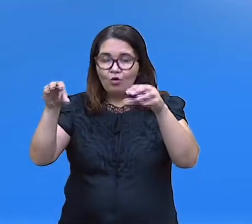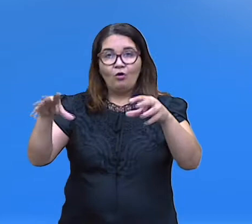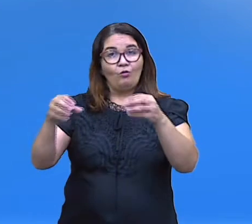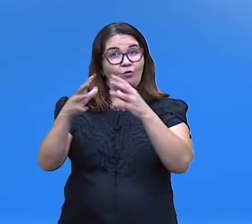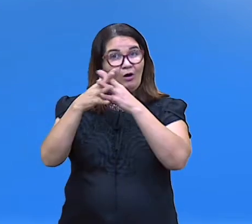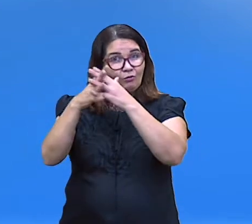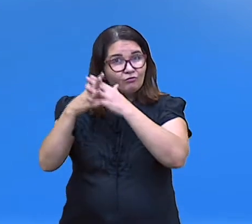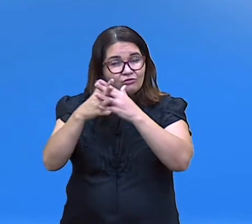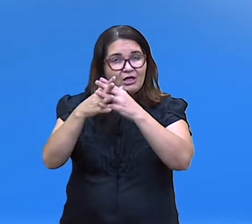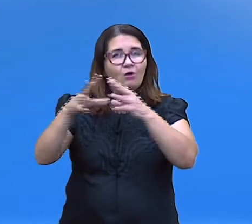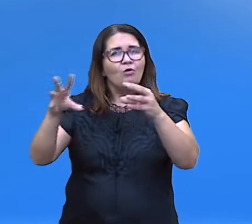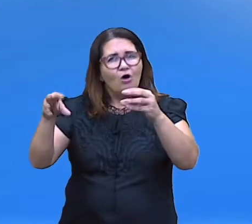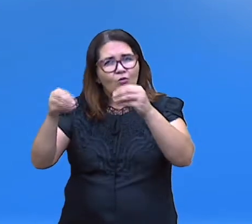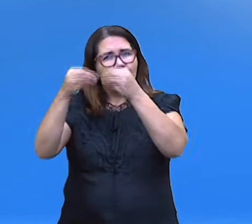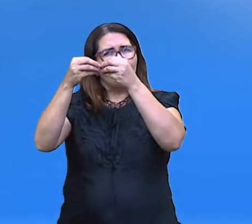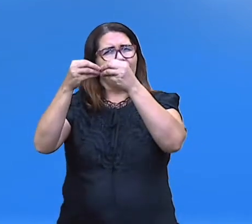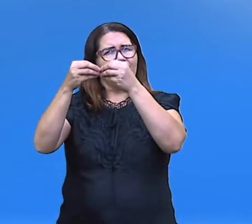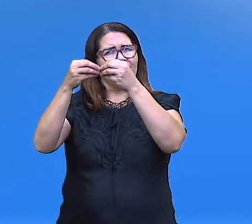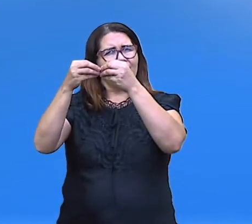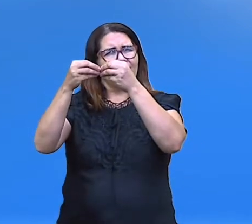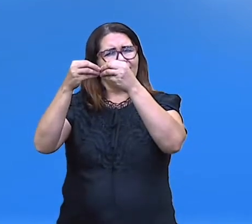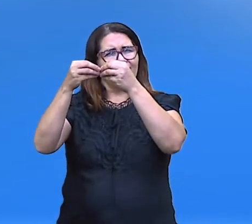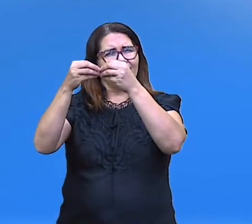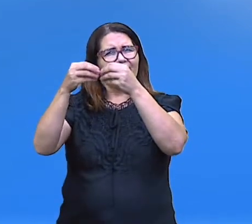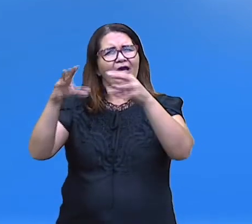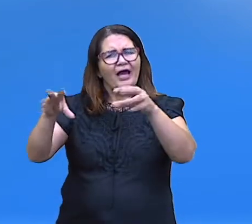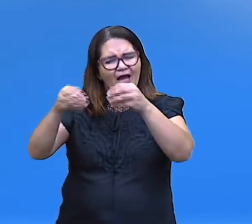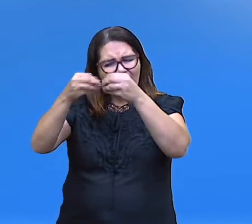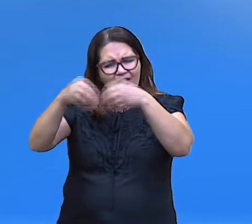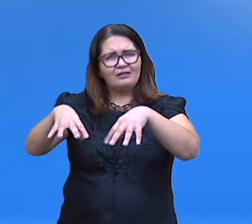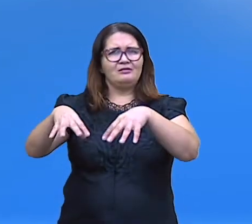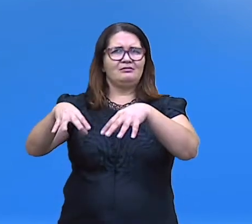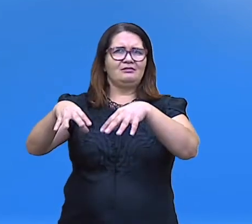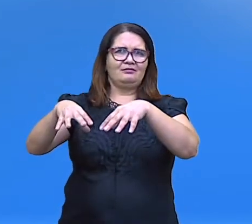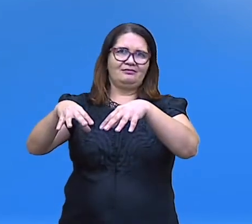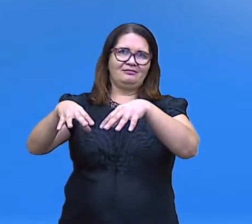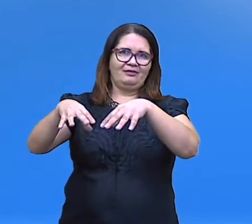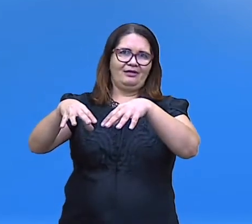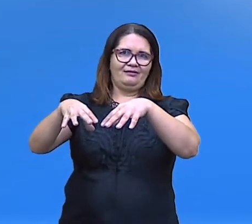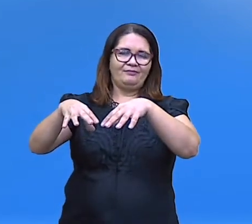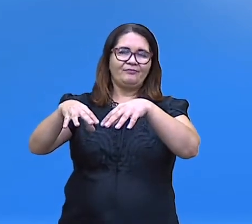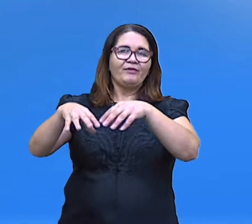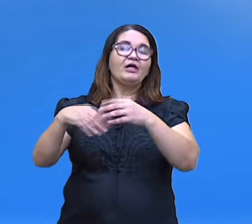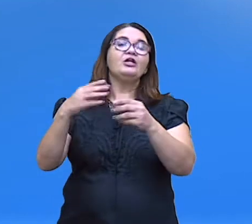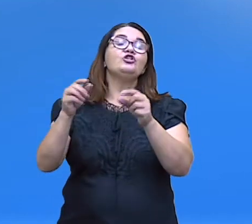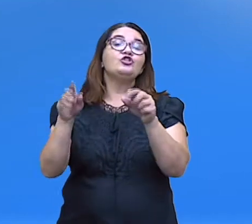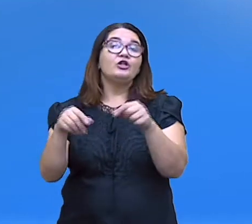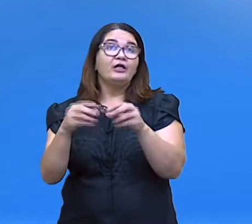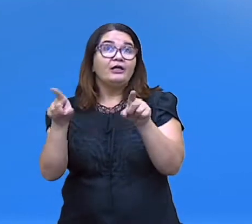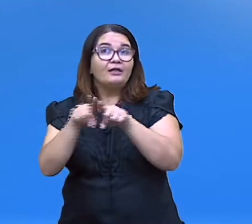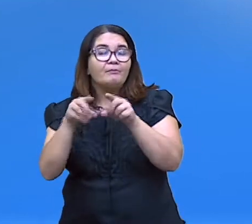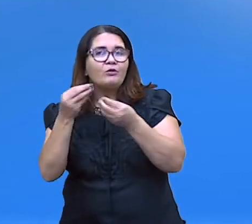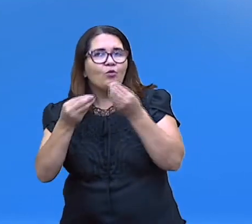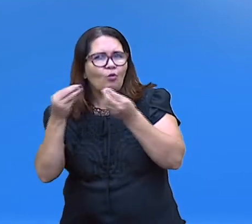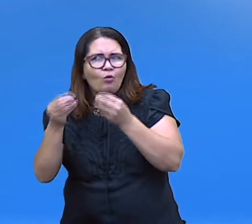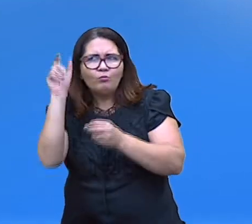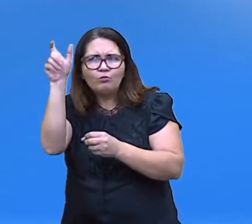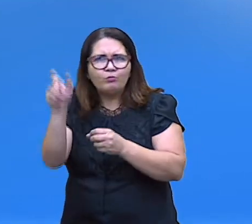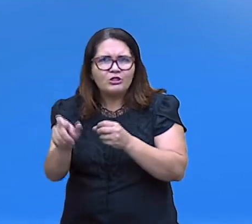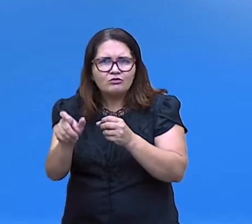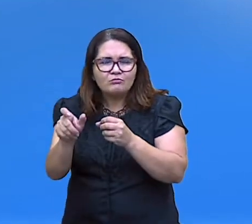A sinopse conta o conflito sem mostrar a resolução desse conflito. E tem como